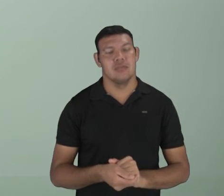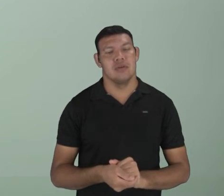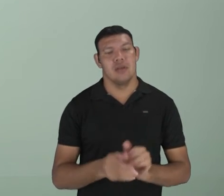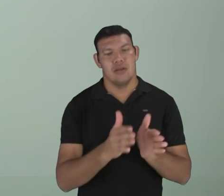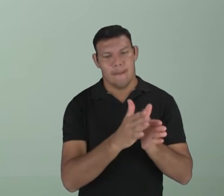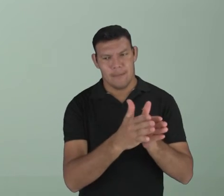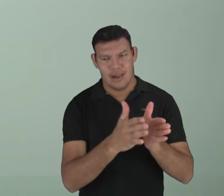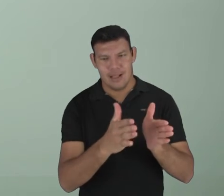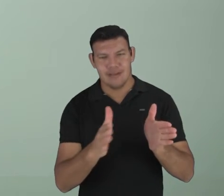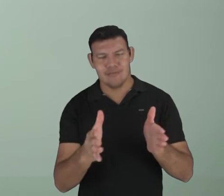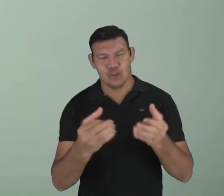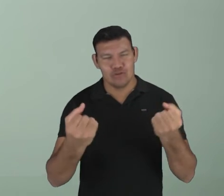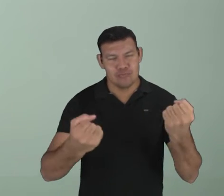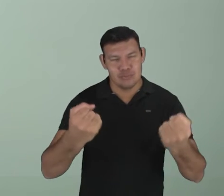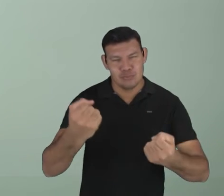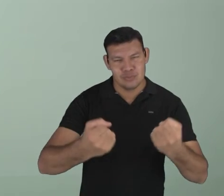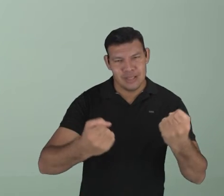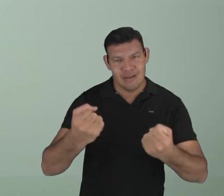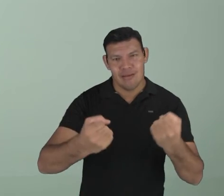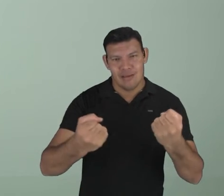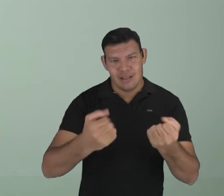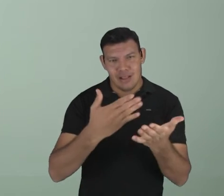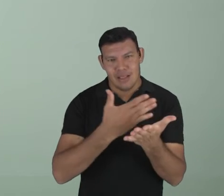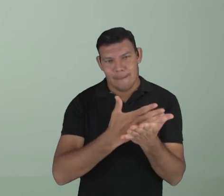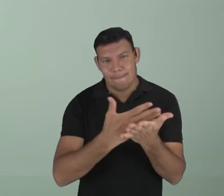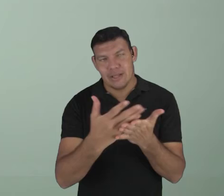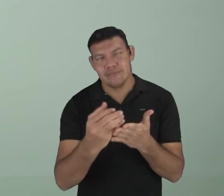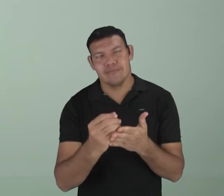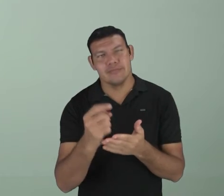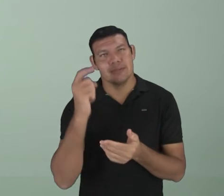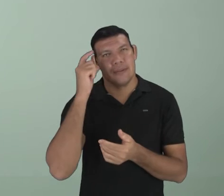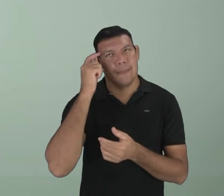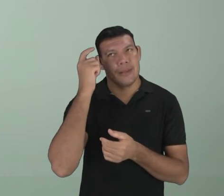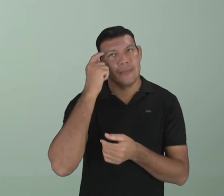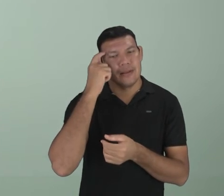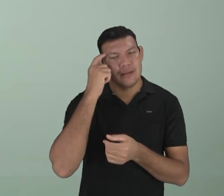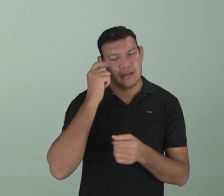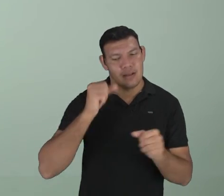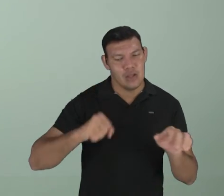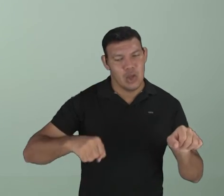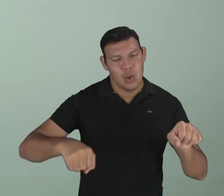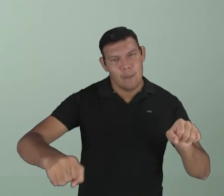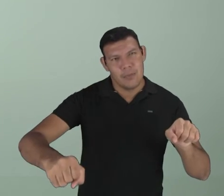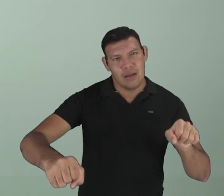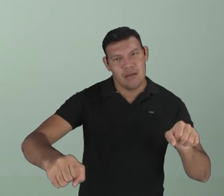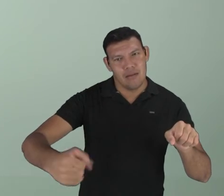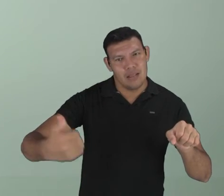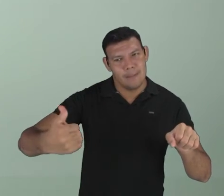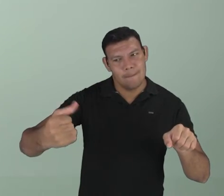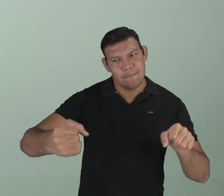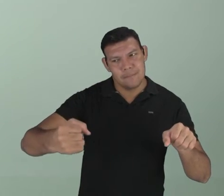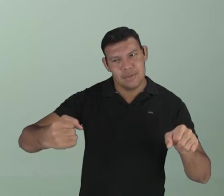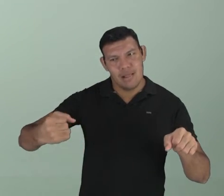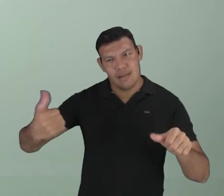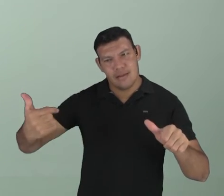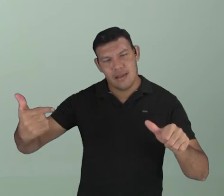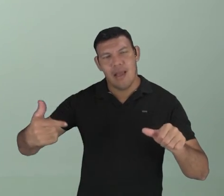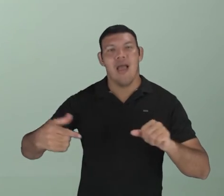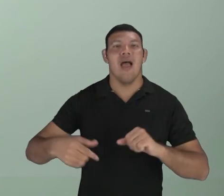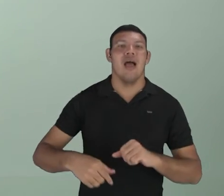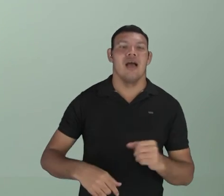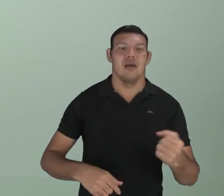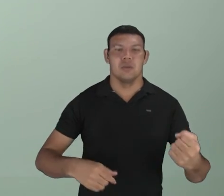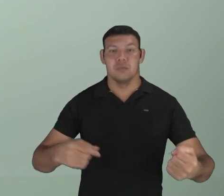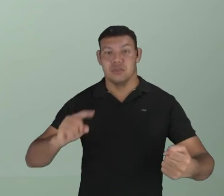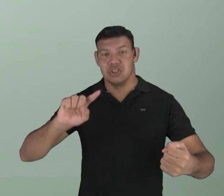processo de dirigir. No início você fica pensando, primeiro eu tenho que passar a primeira, depois eu tenho que passar a segunda,